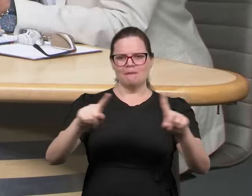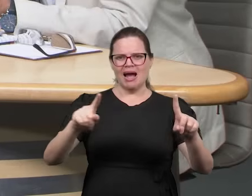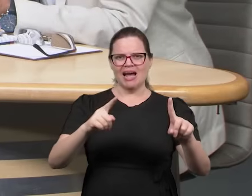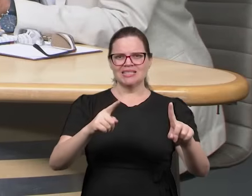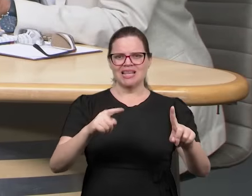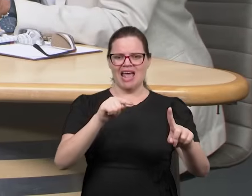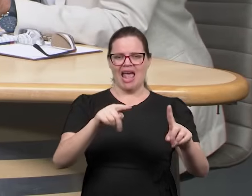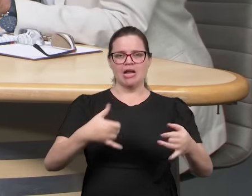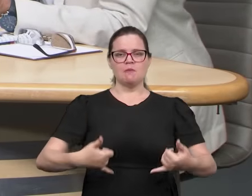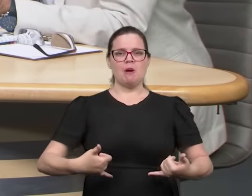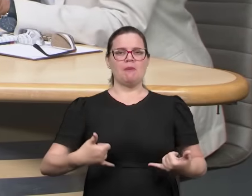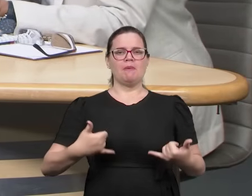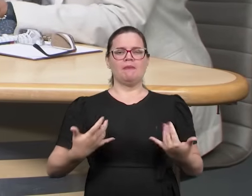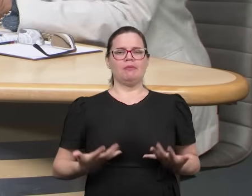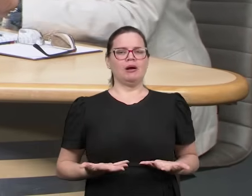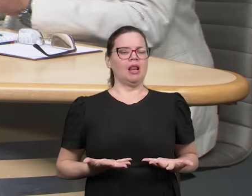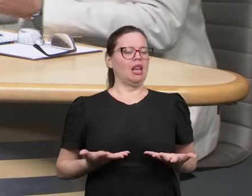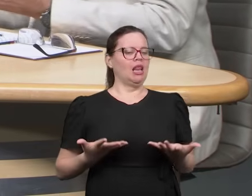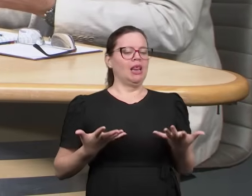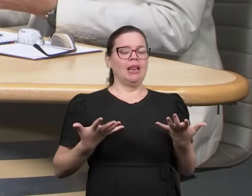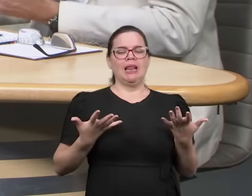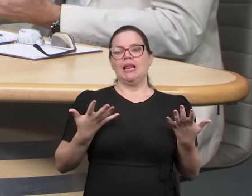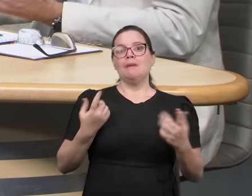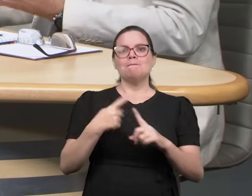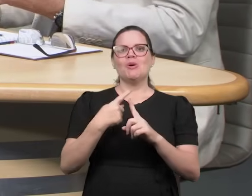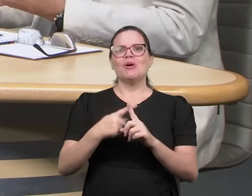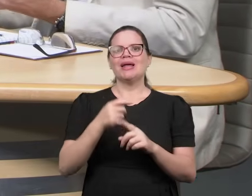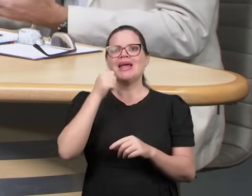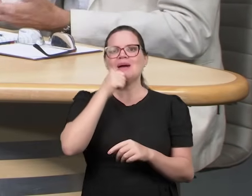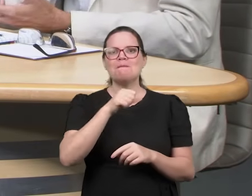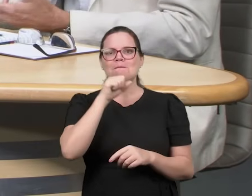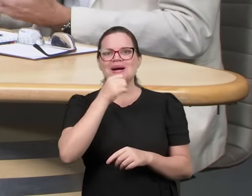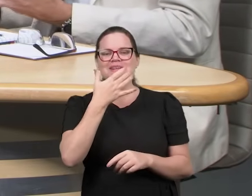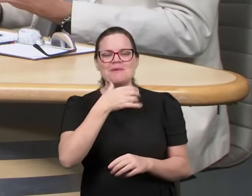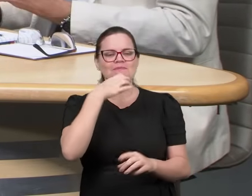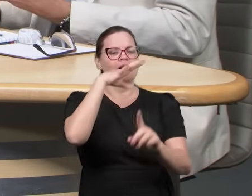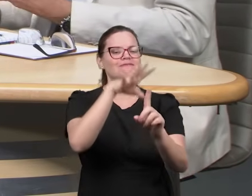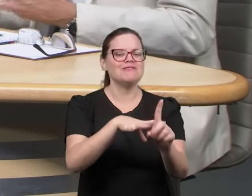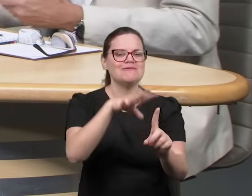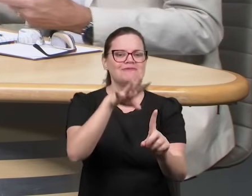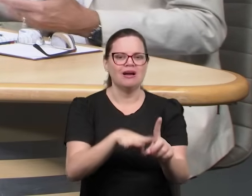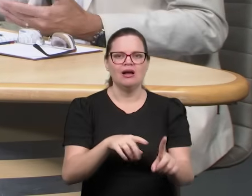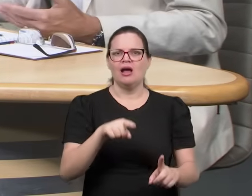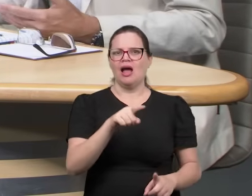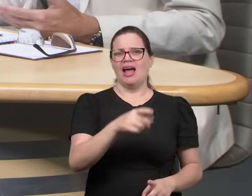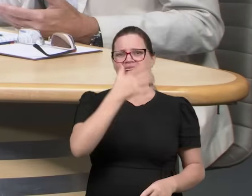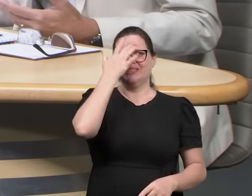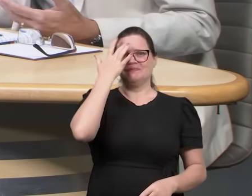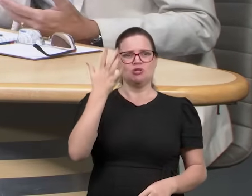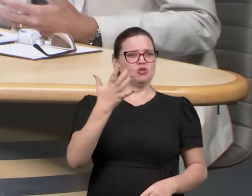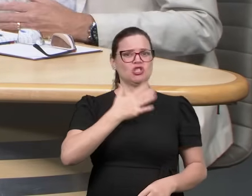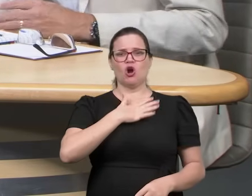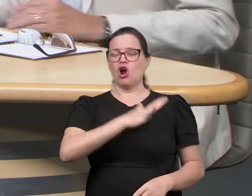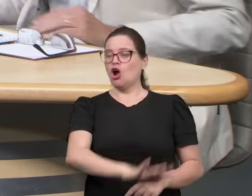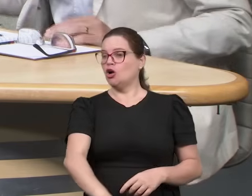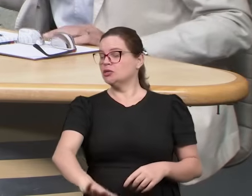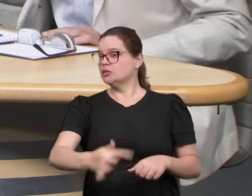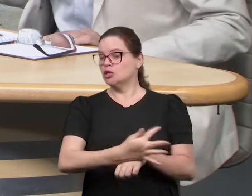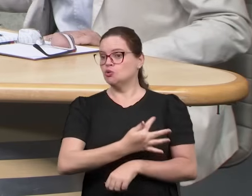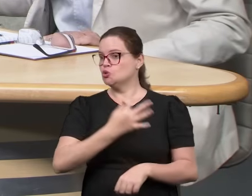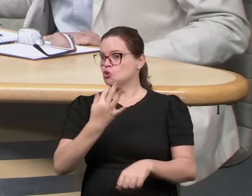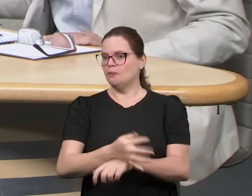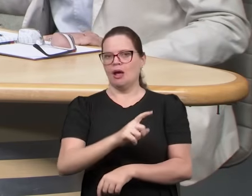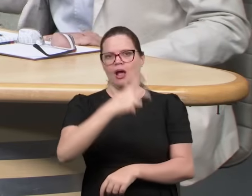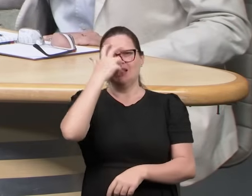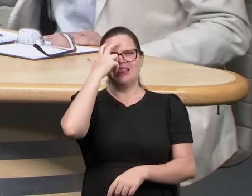pro lado da soberba, da vaidade, né? Ficam altivos, Arrogante, arrogantes, podres, ninguém suporta. Mesmo